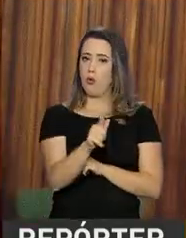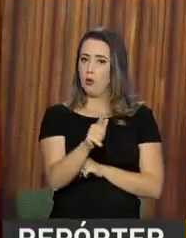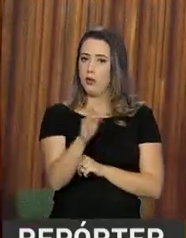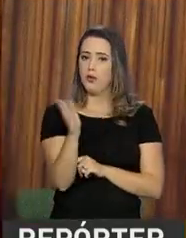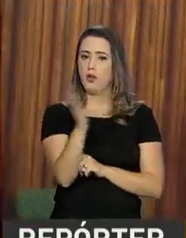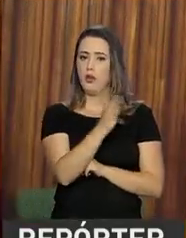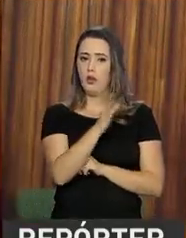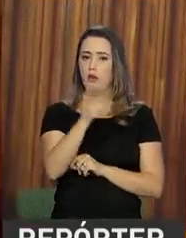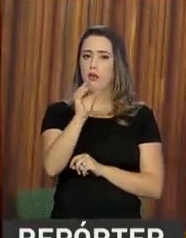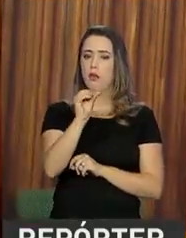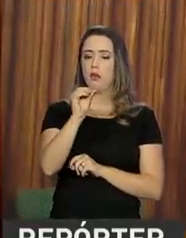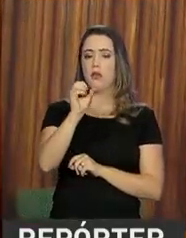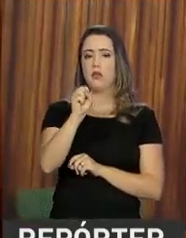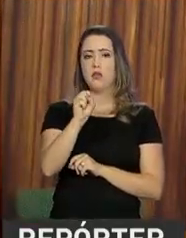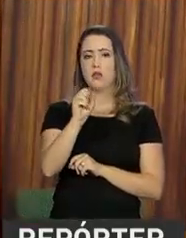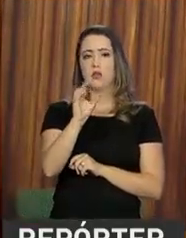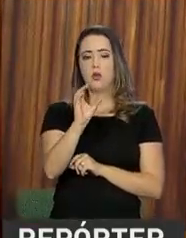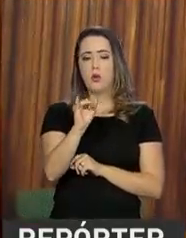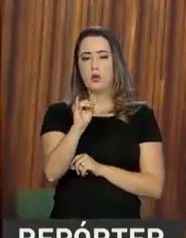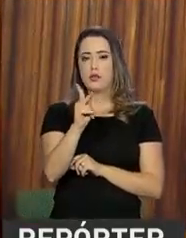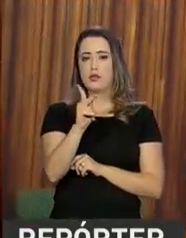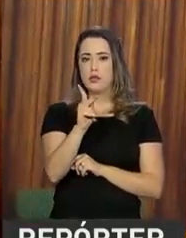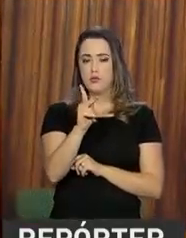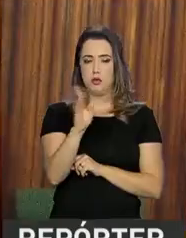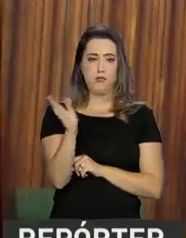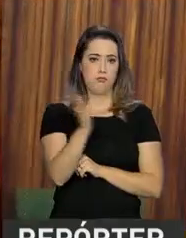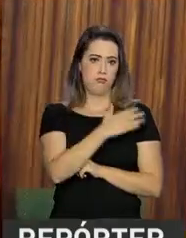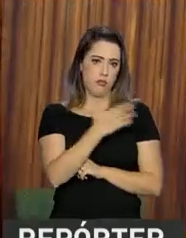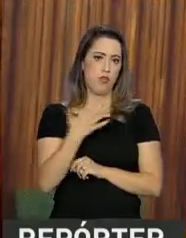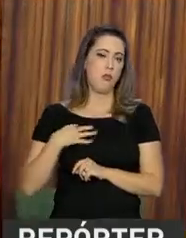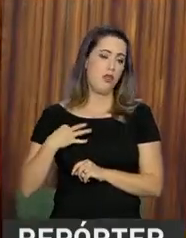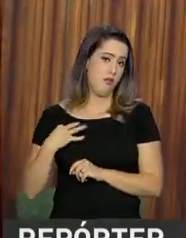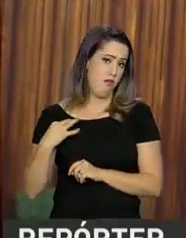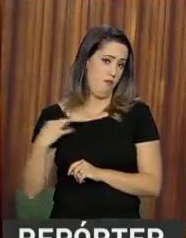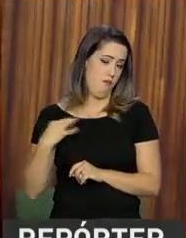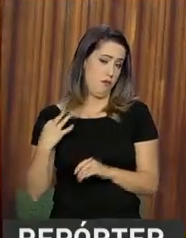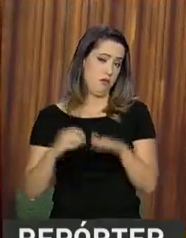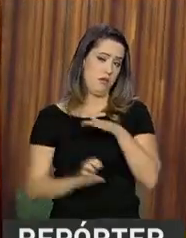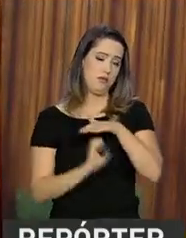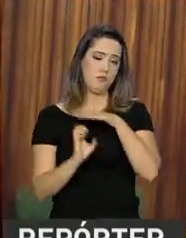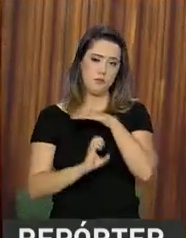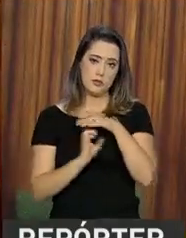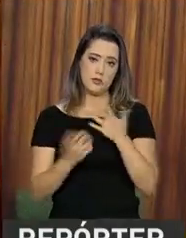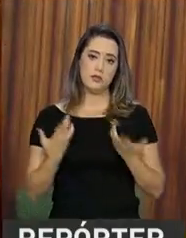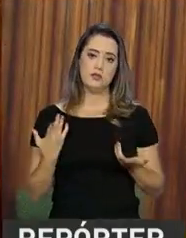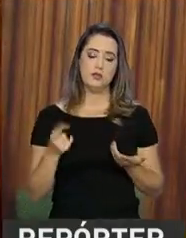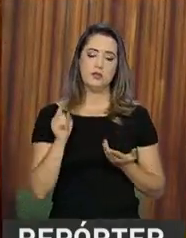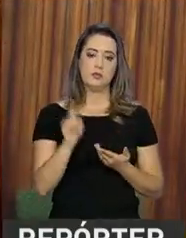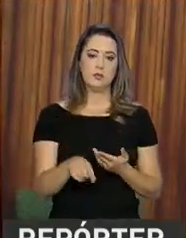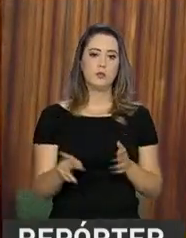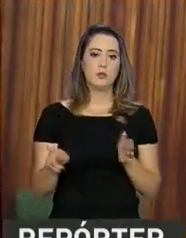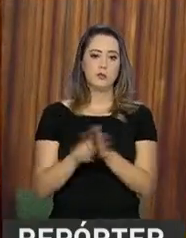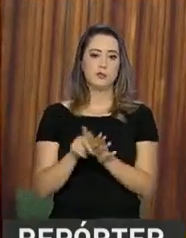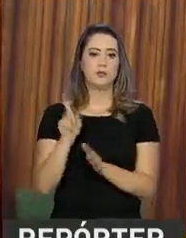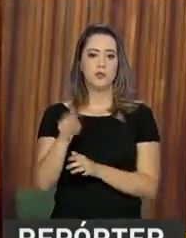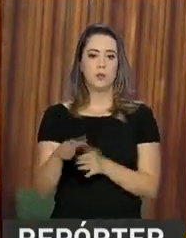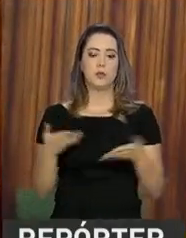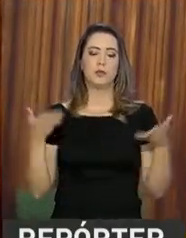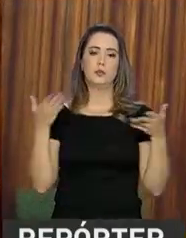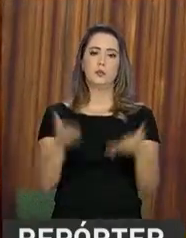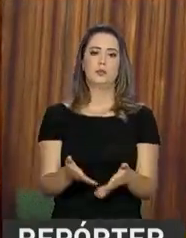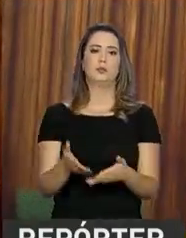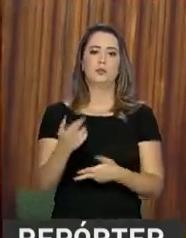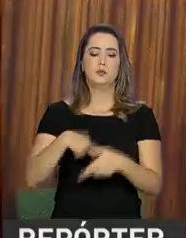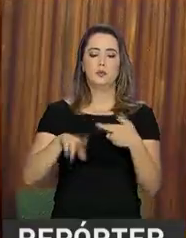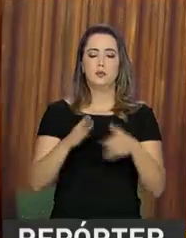as formas possíveis temos a categoria de voluntariado empresarial então voluntariado no âmbito das empresas também pode participar do